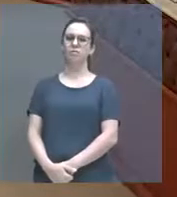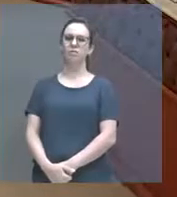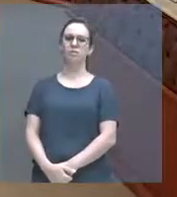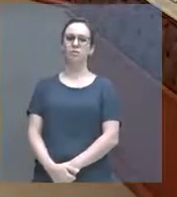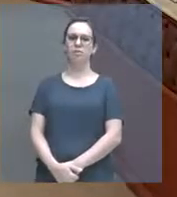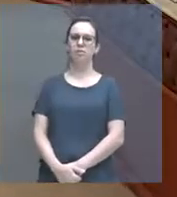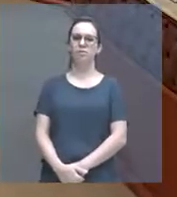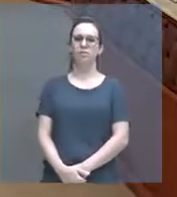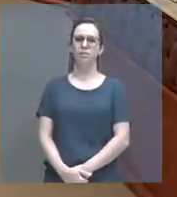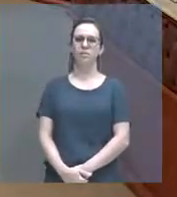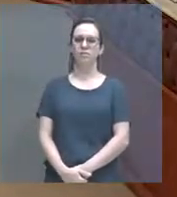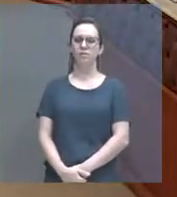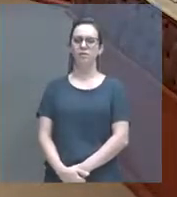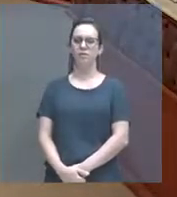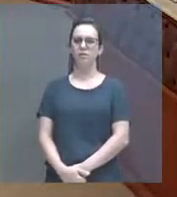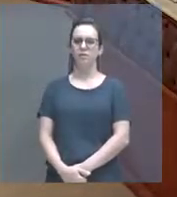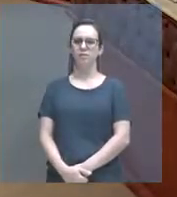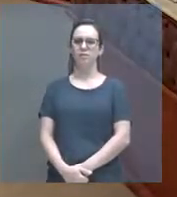mais perto para ele.